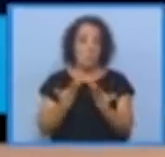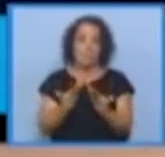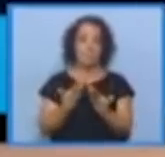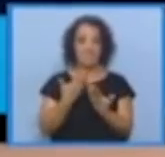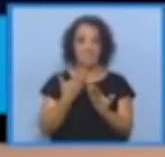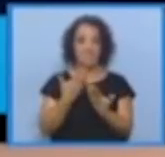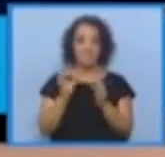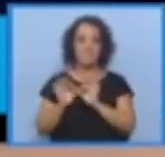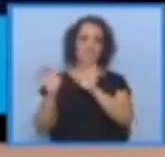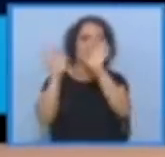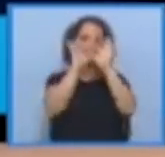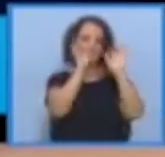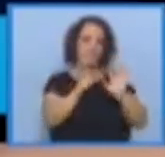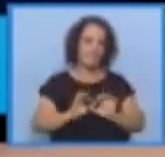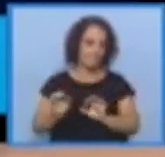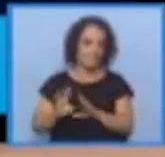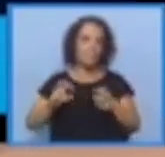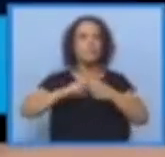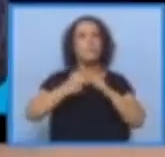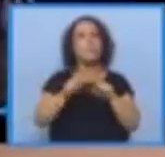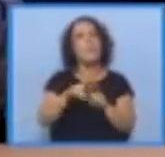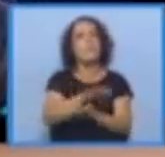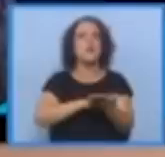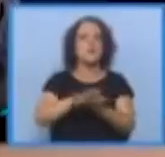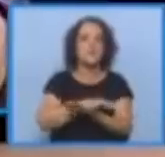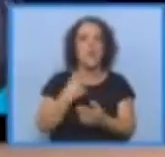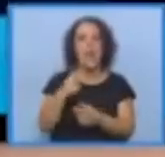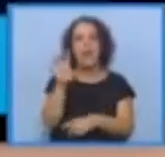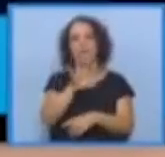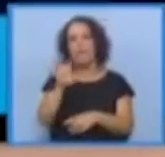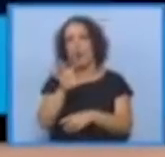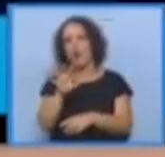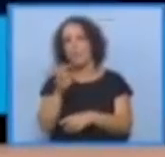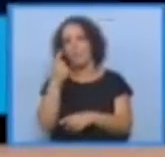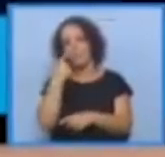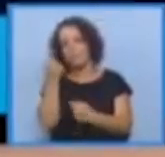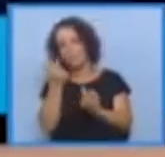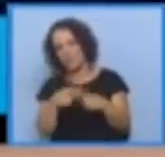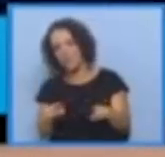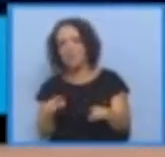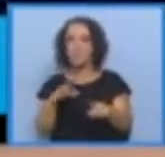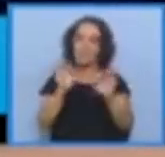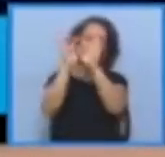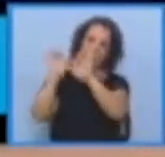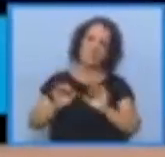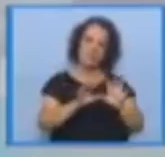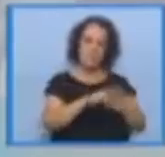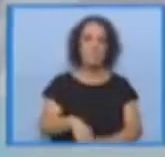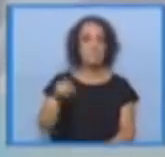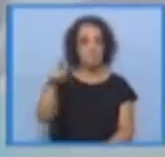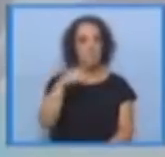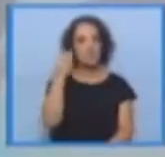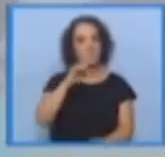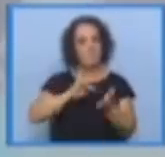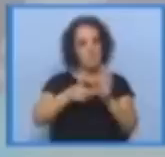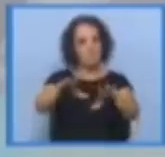praticamente. Fundamentalmente, os problemas são os mesmos, com manifestações diferentes aqui ou ali, mas são. E continua a ter o acolhimento dos